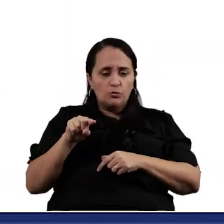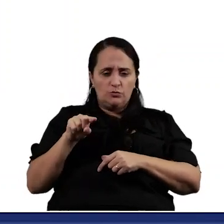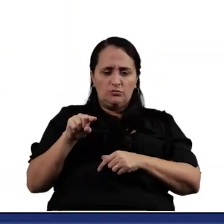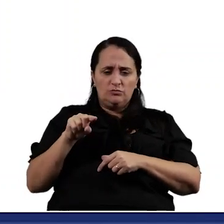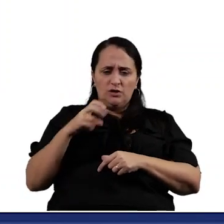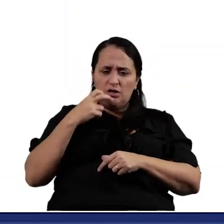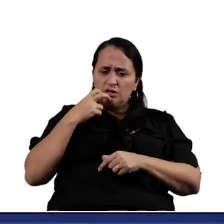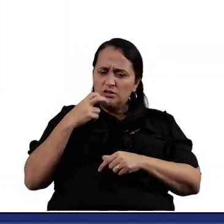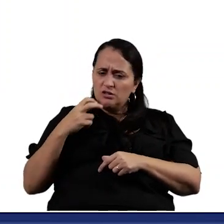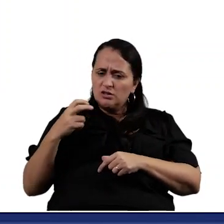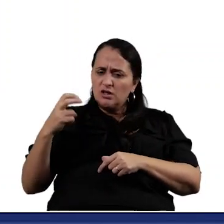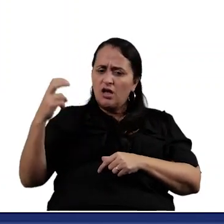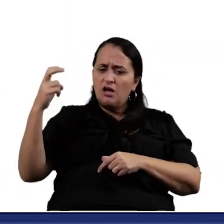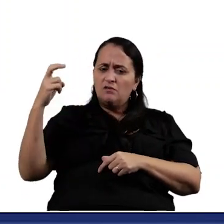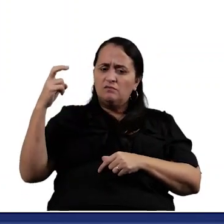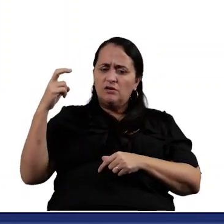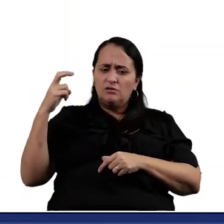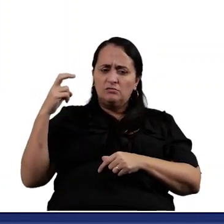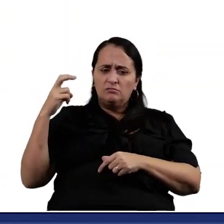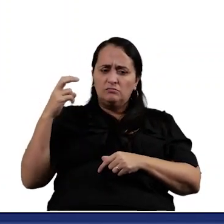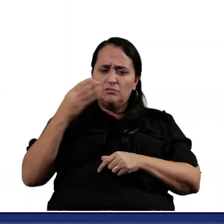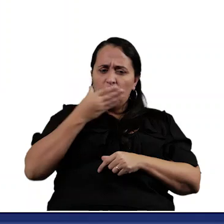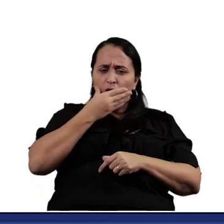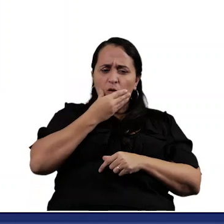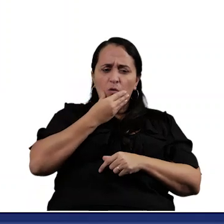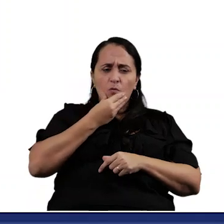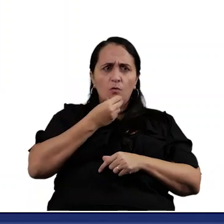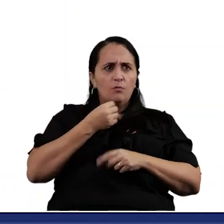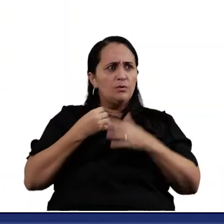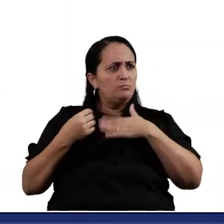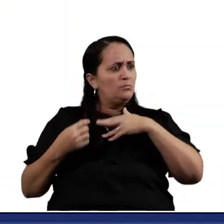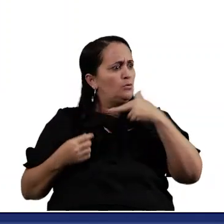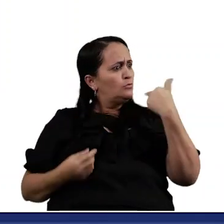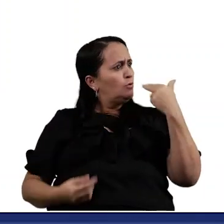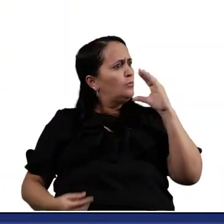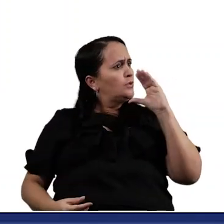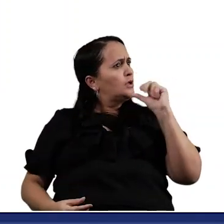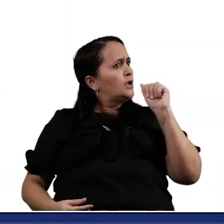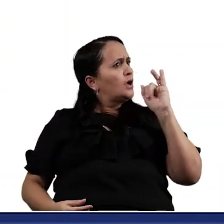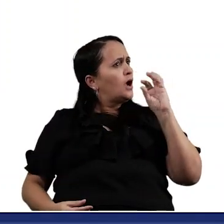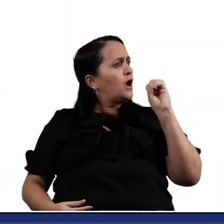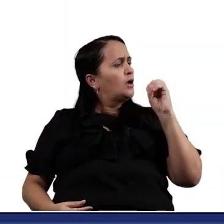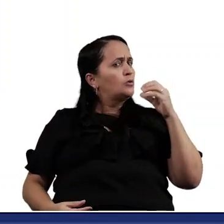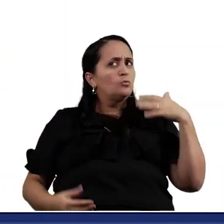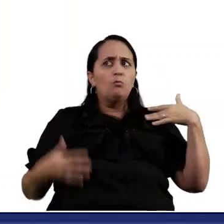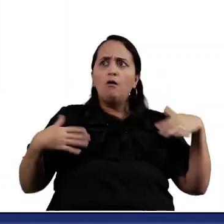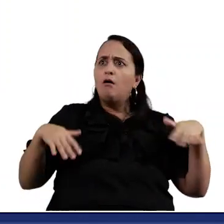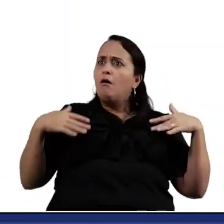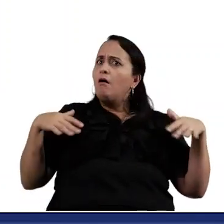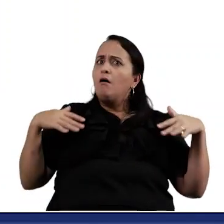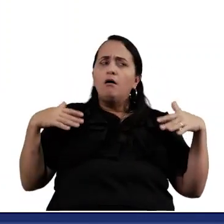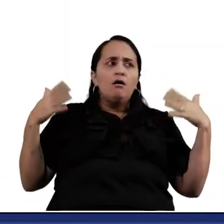repetia acontece que o homem se chamava Caio e ele estranhou muito